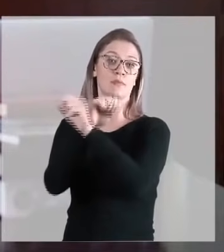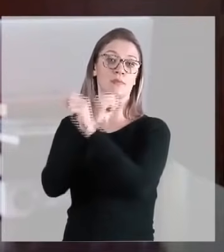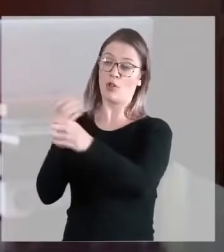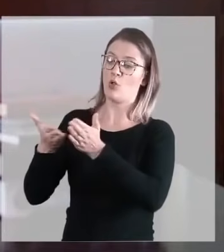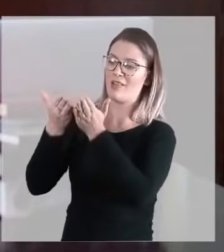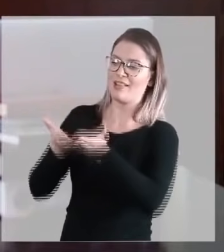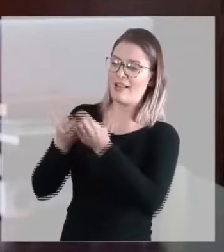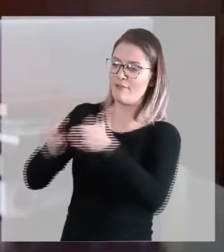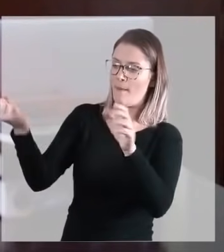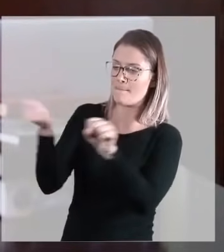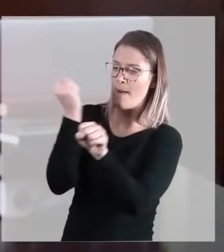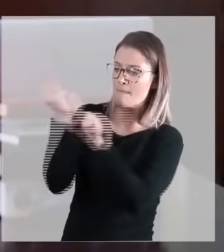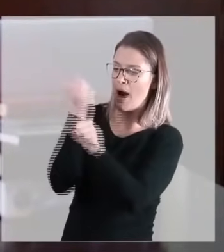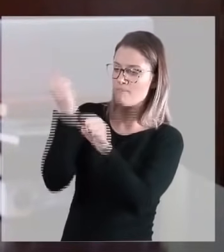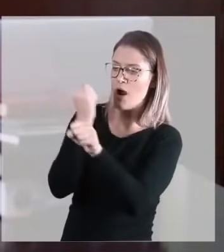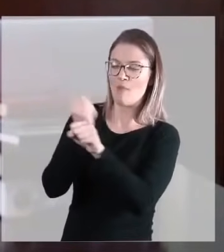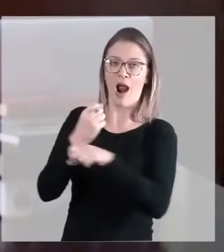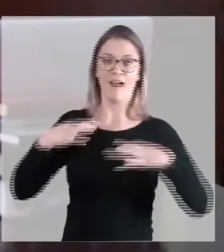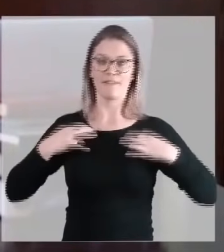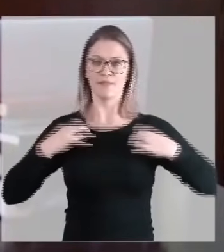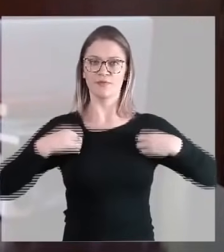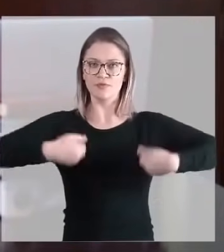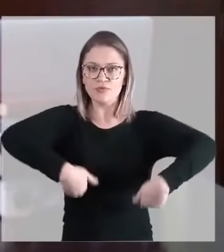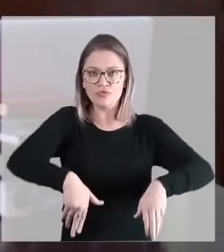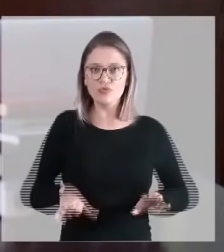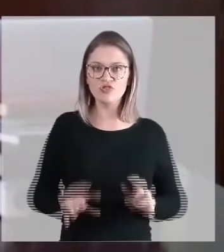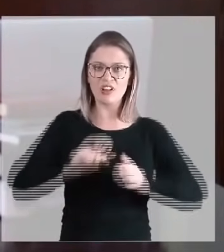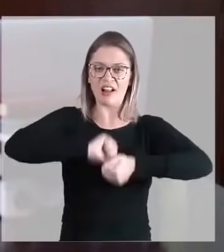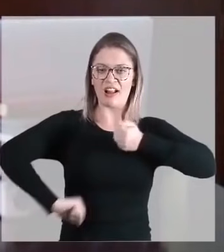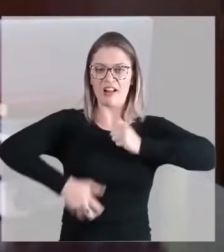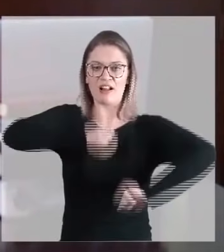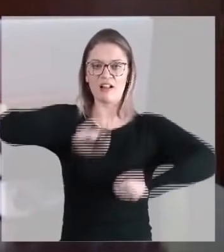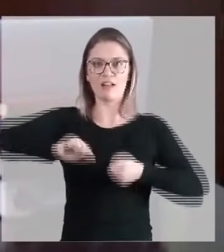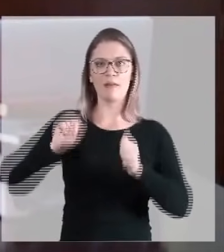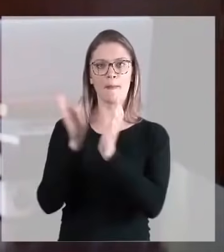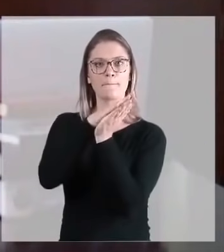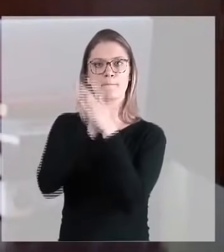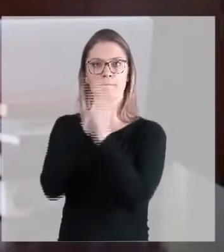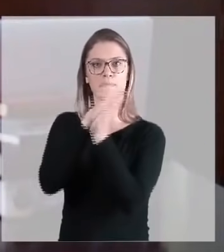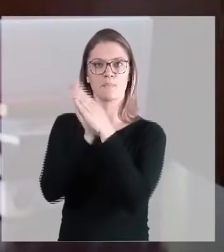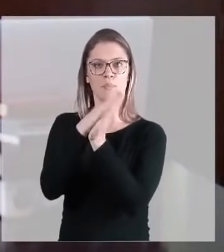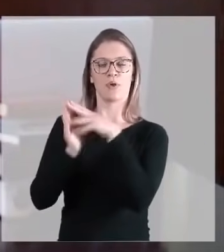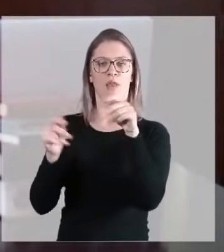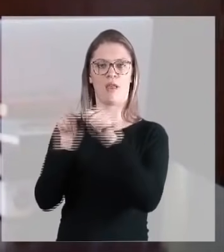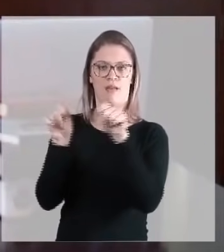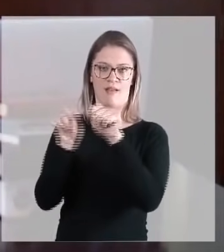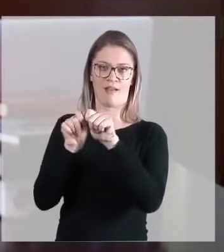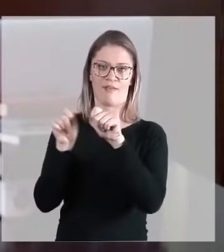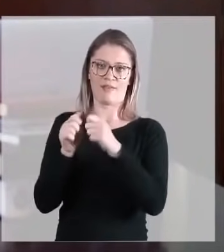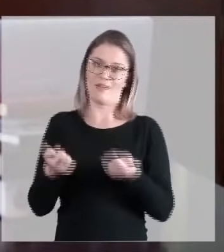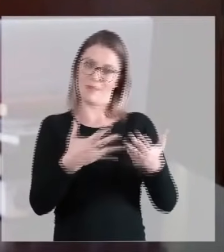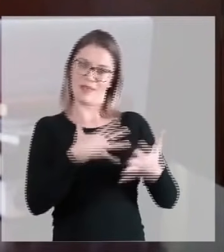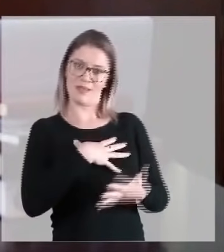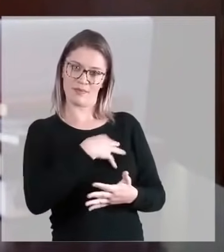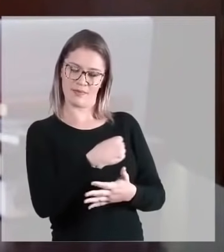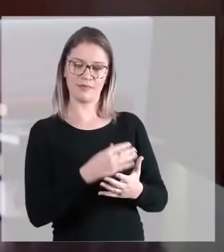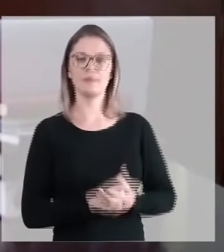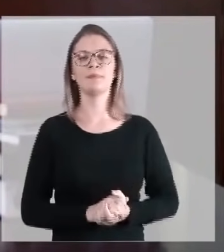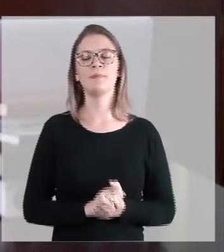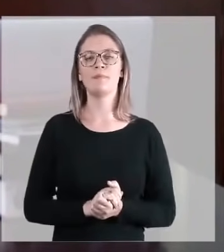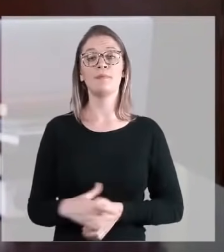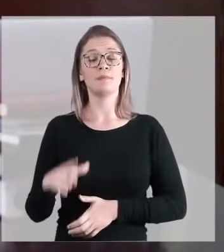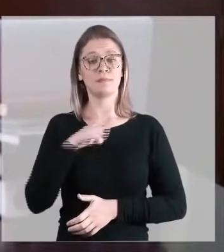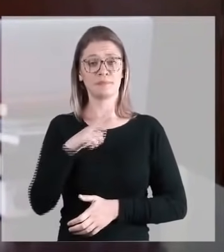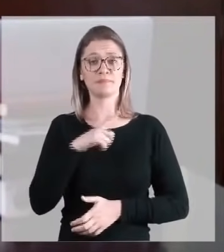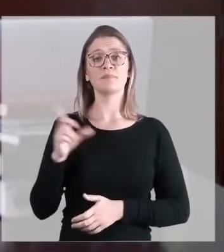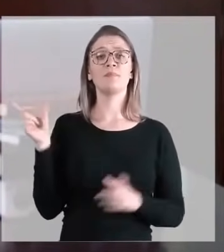pelas escravas dentro dos navios que rasgavam os seus próprios vestidos e com pedaços dele, retalhos deles, faziam bonecas para suas filhas